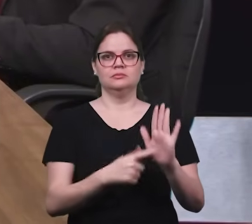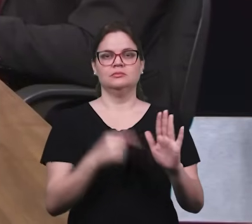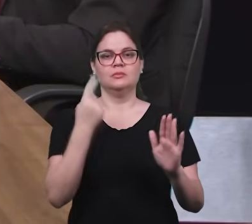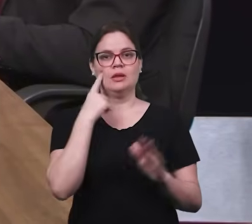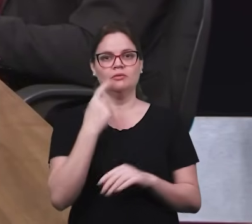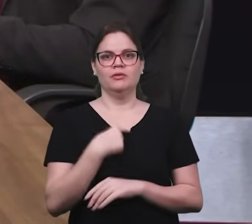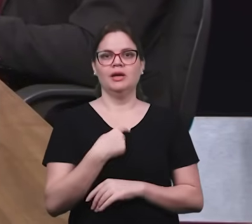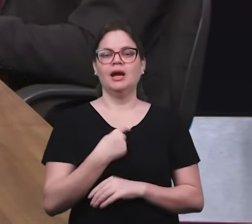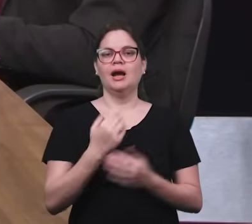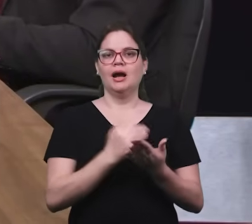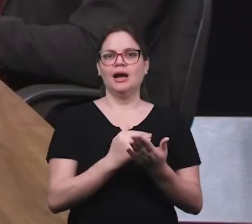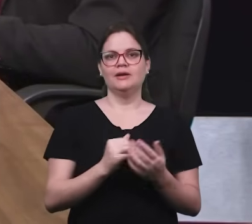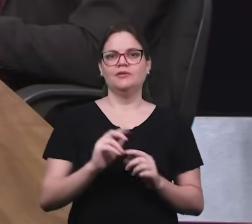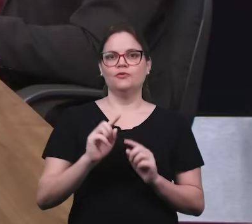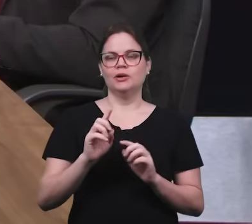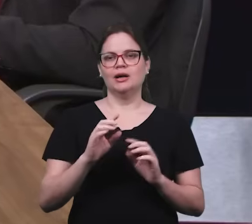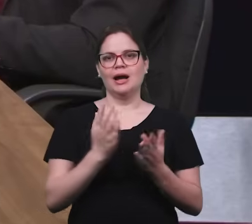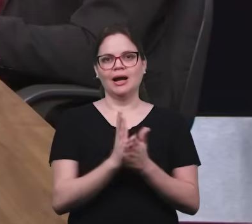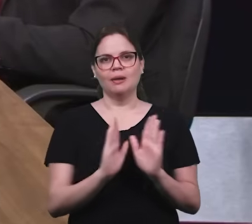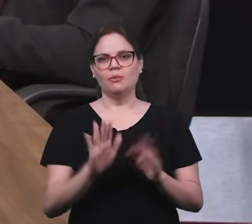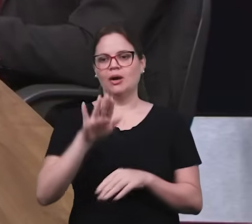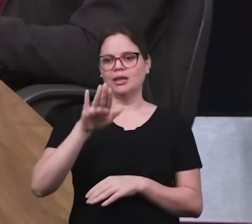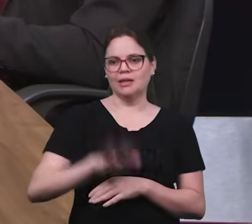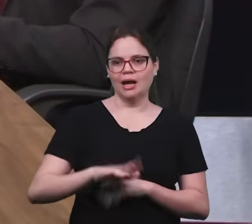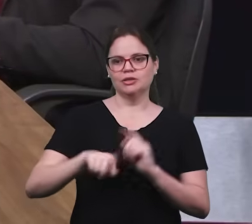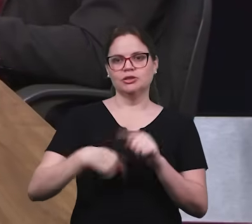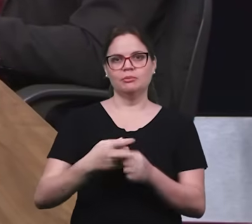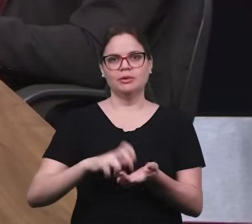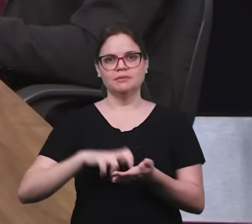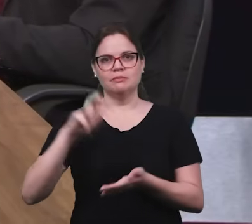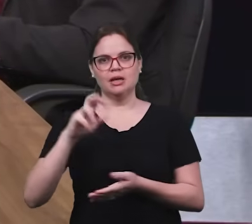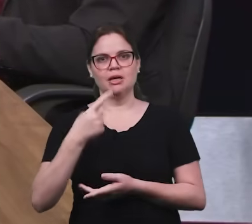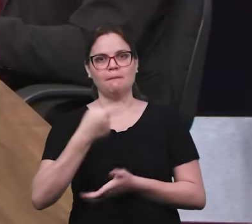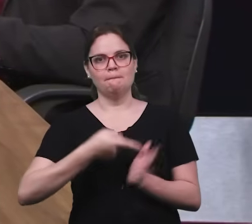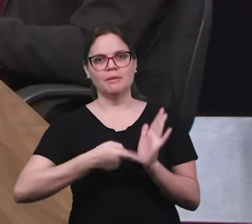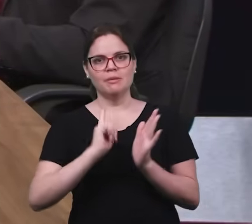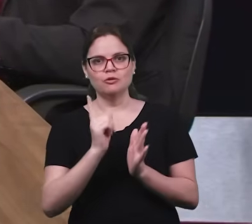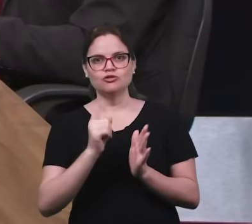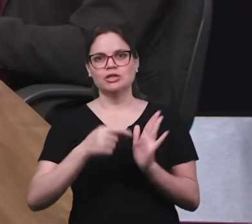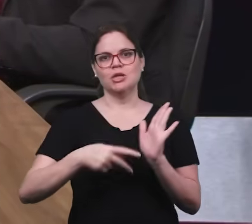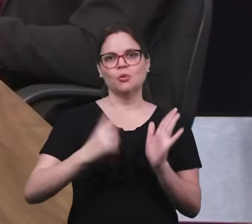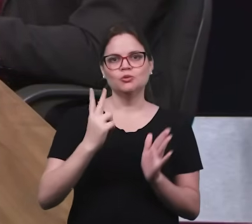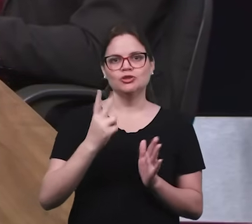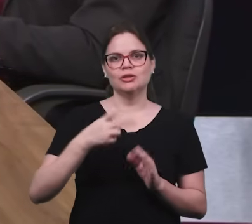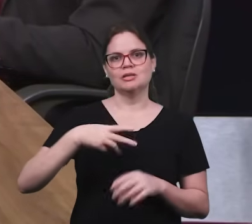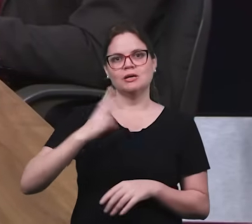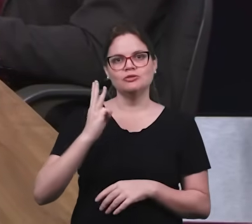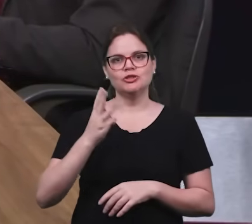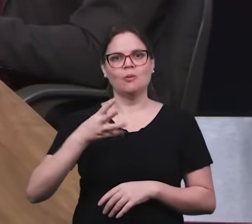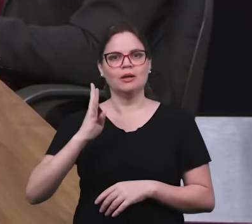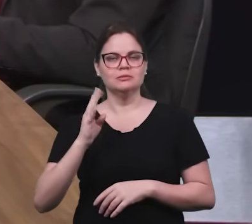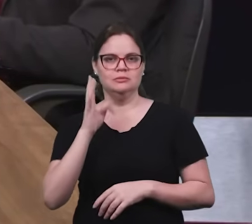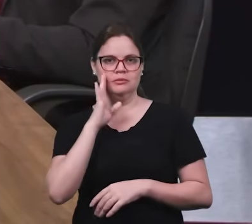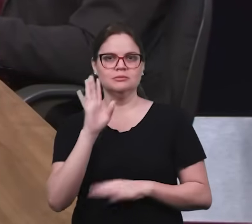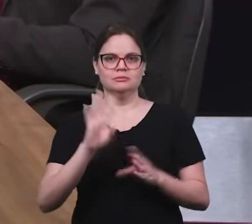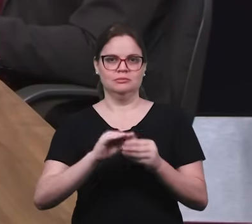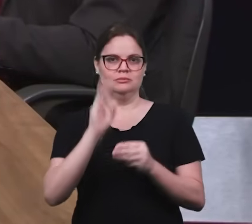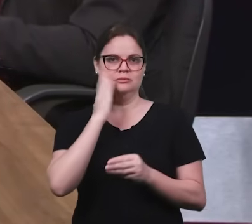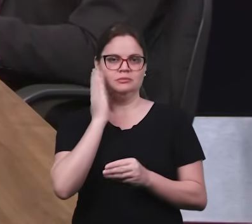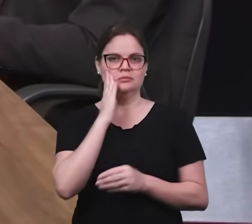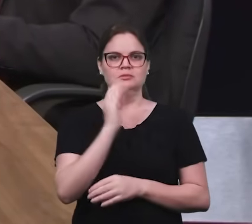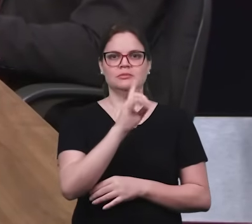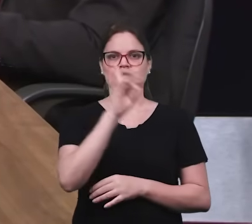e passou-se a tarde, amanhã, o primeiro dia, o segundo dia, o que denota dias de 24